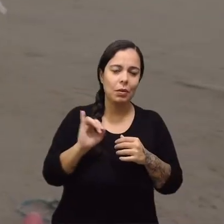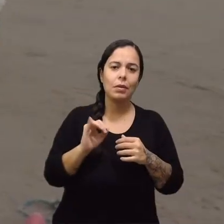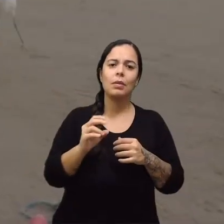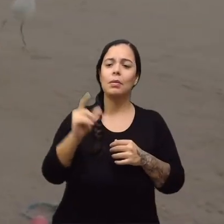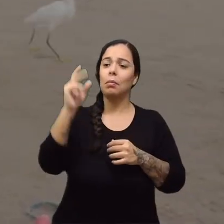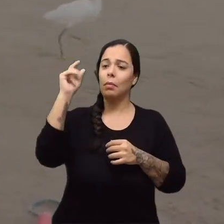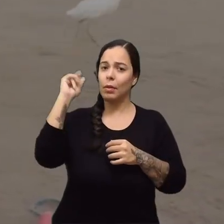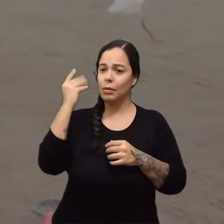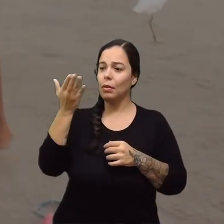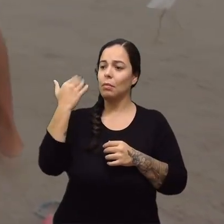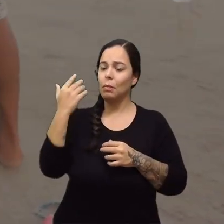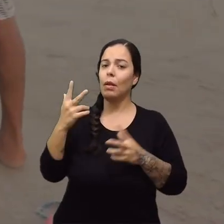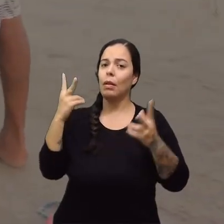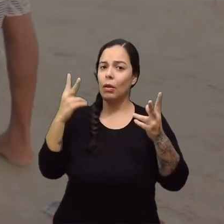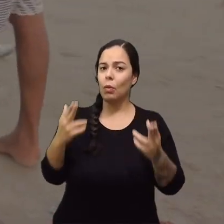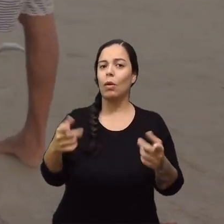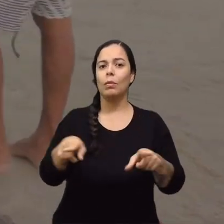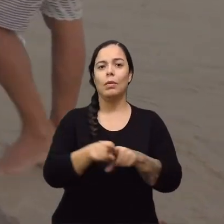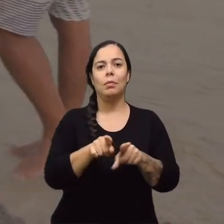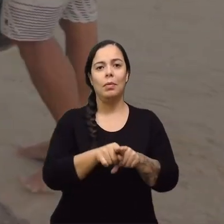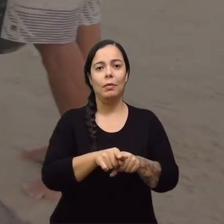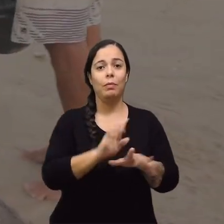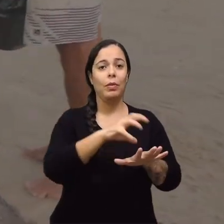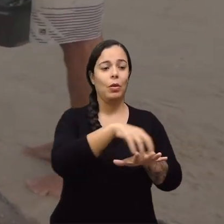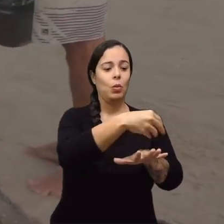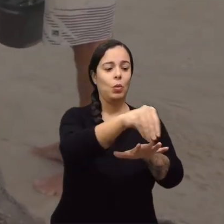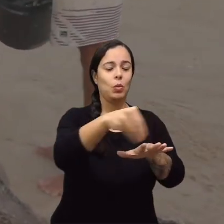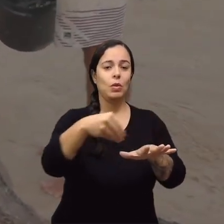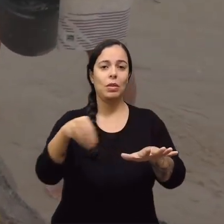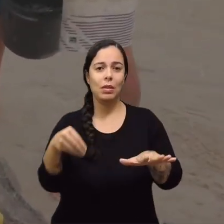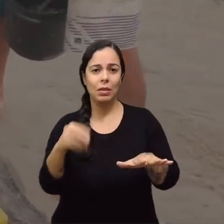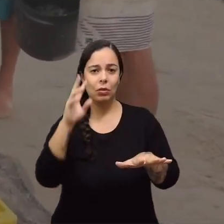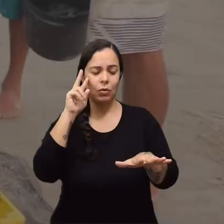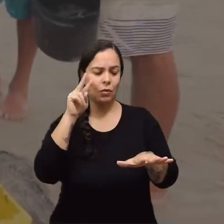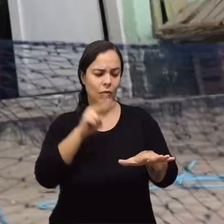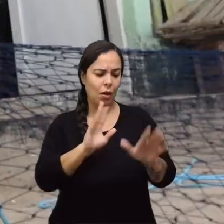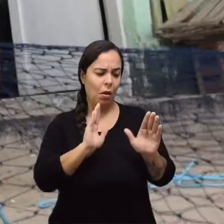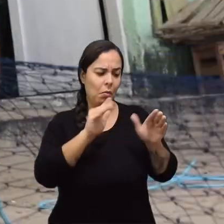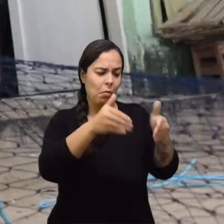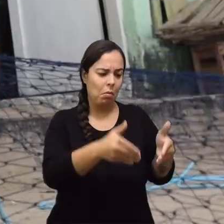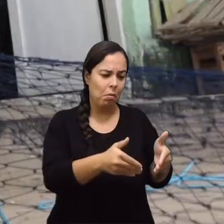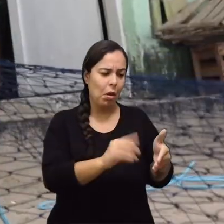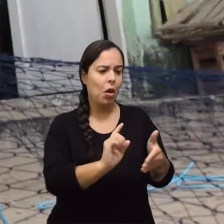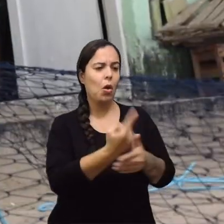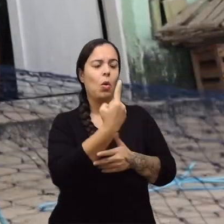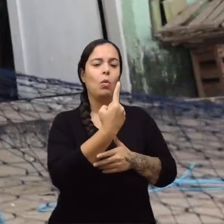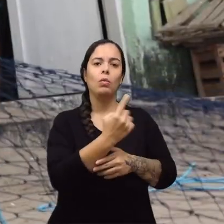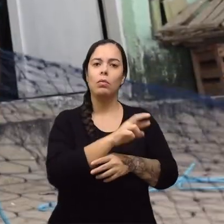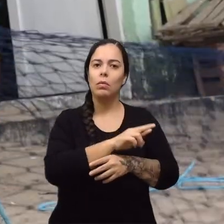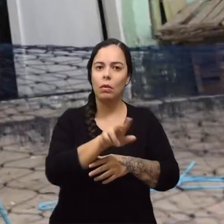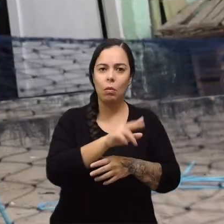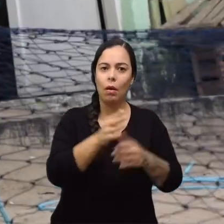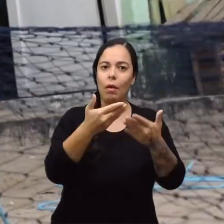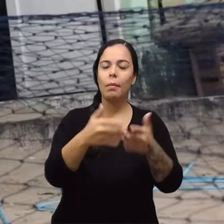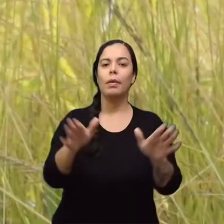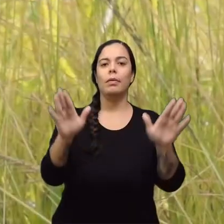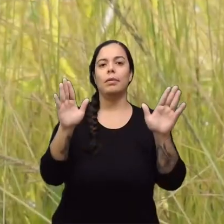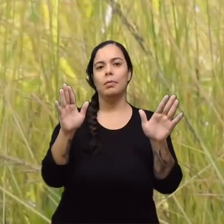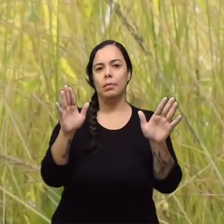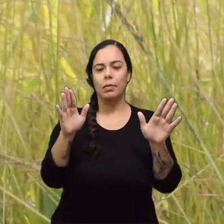passado também. Então, os sítios não podem ser entendidos isolados no tempo e no espaço. E mais ainda,